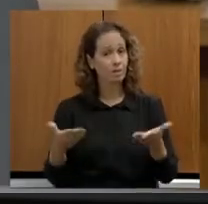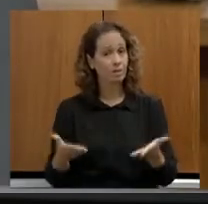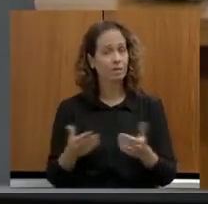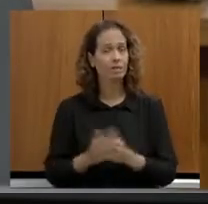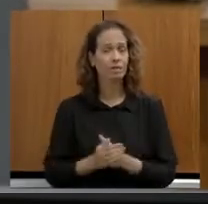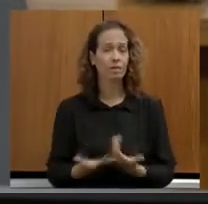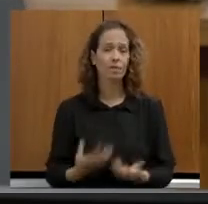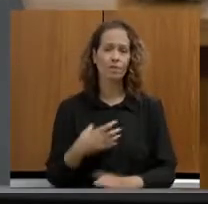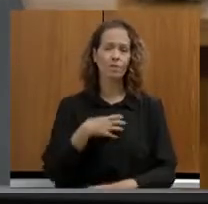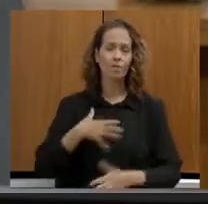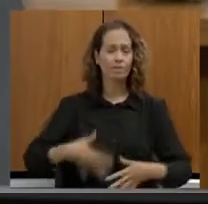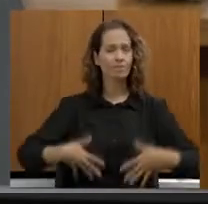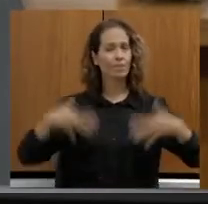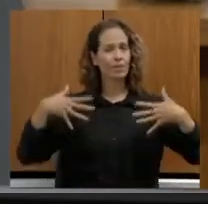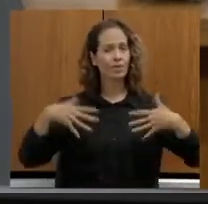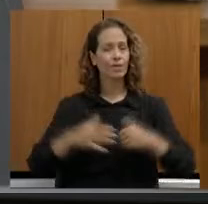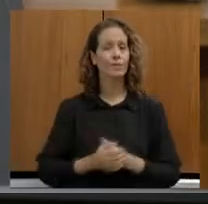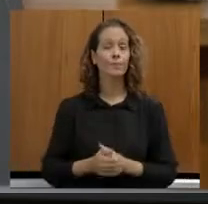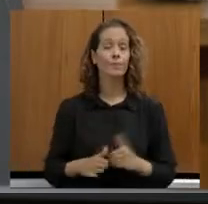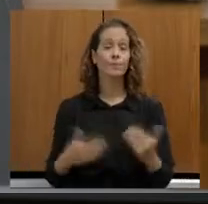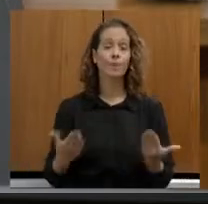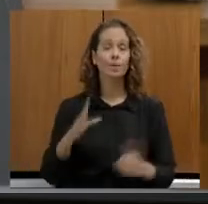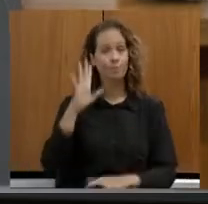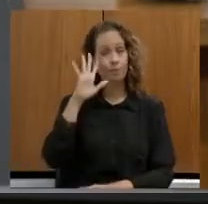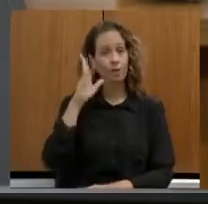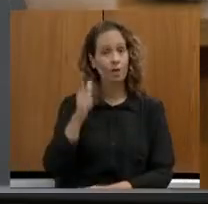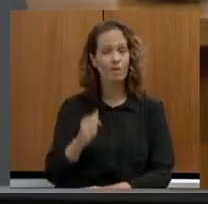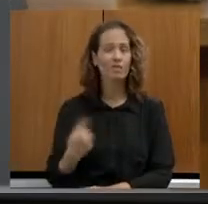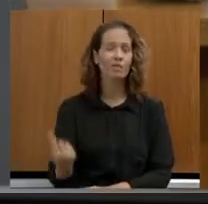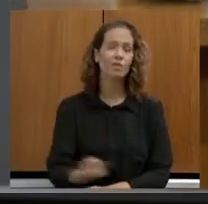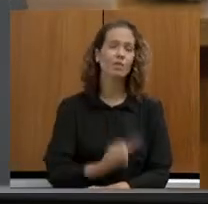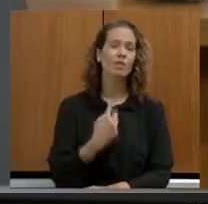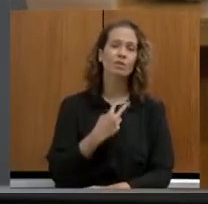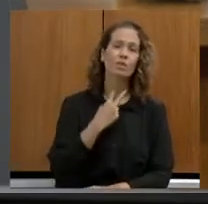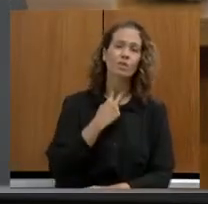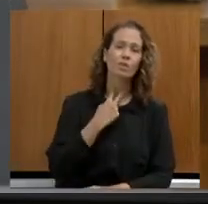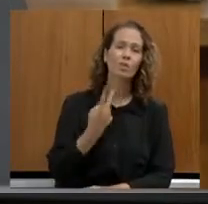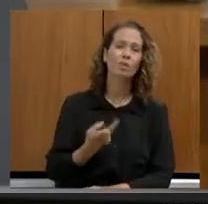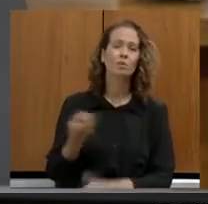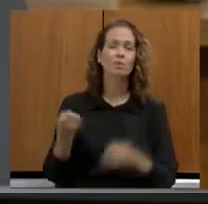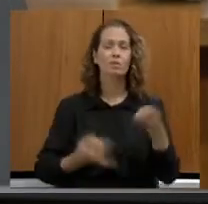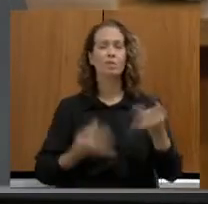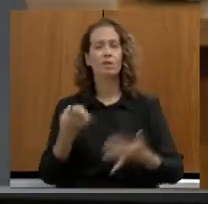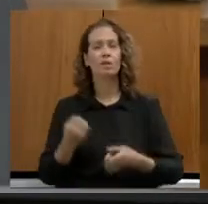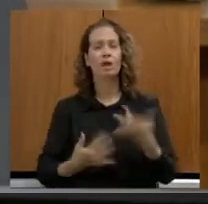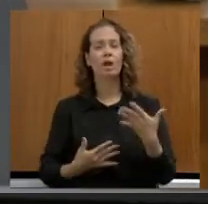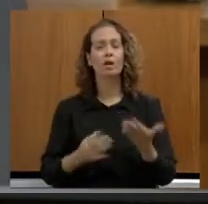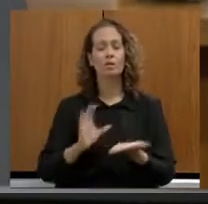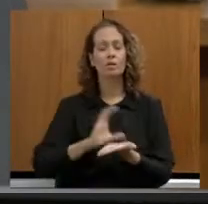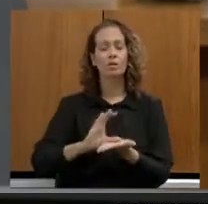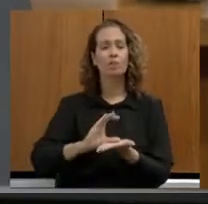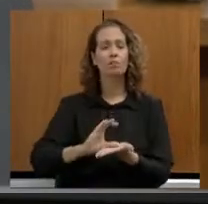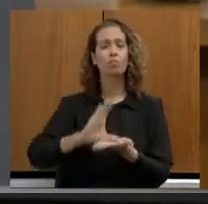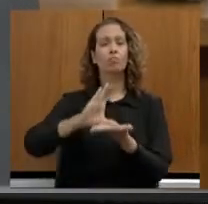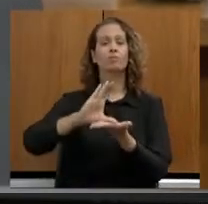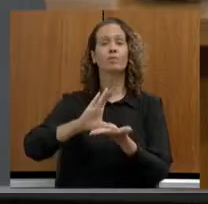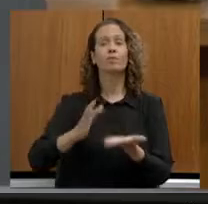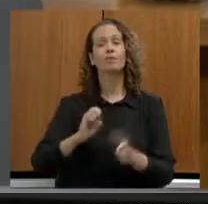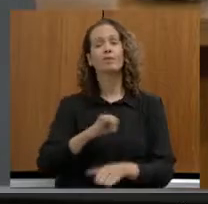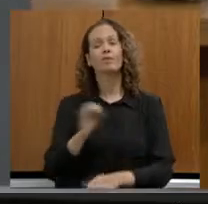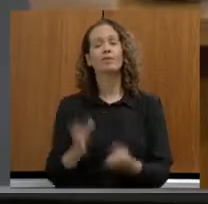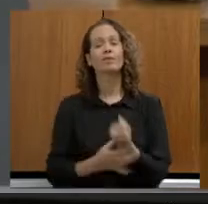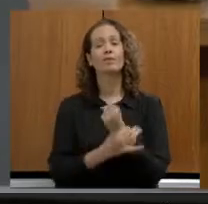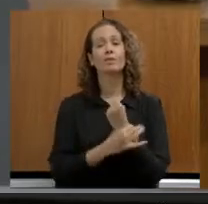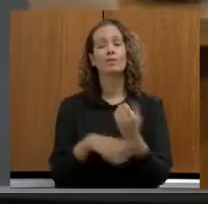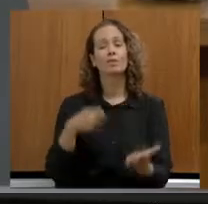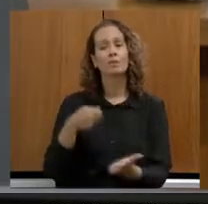deixa bastante orgulhosa né então eu acho que a gente não pode falar sobre ampliação de recursos e a gente não dá essa